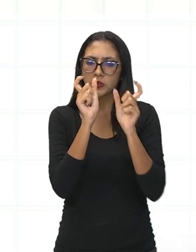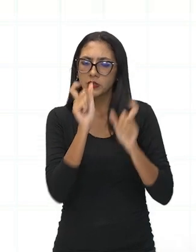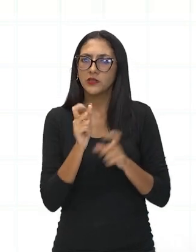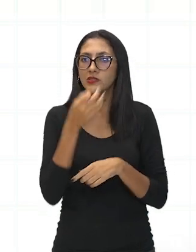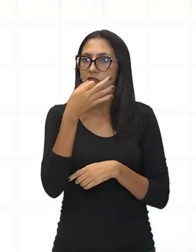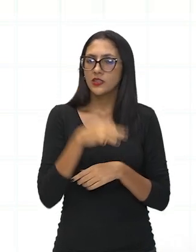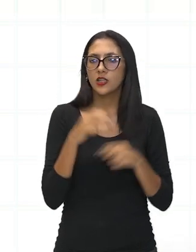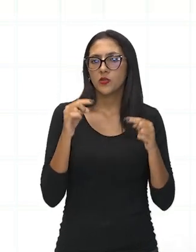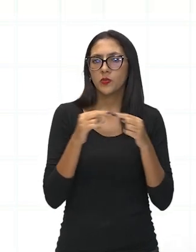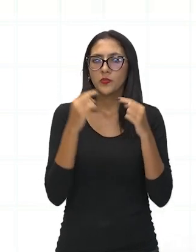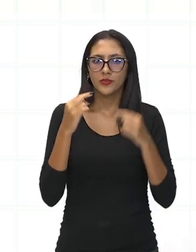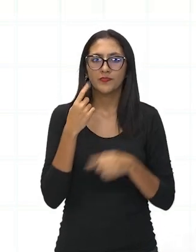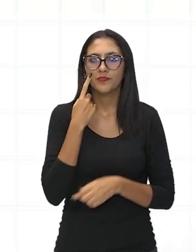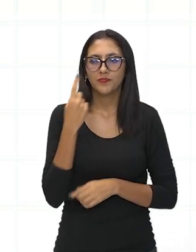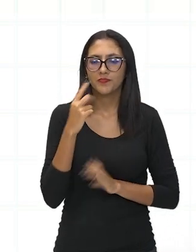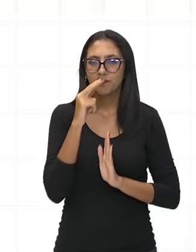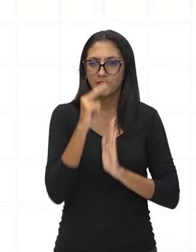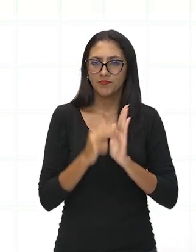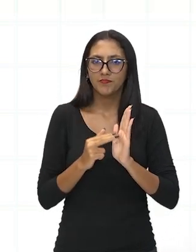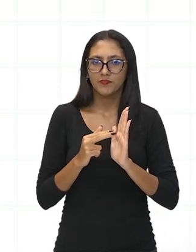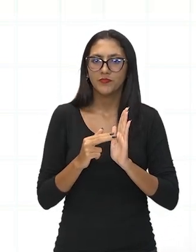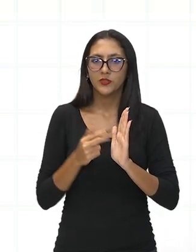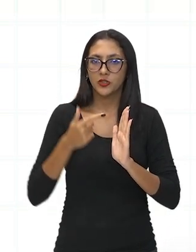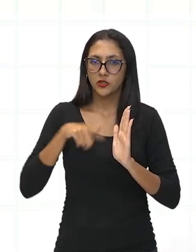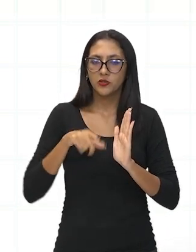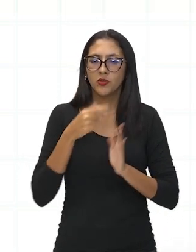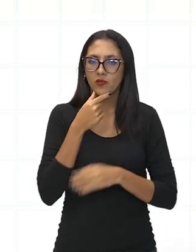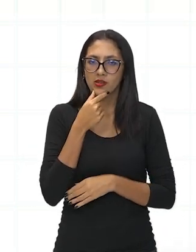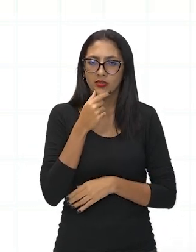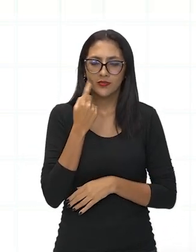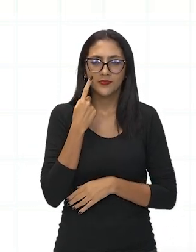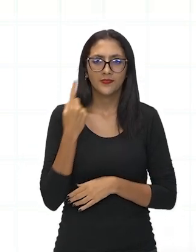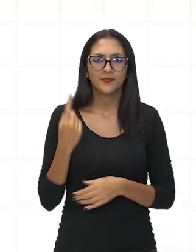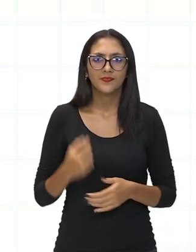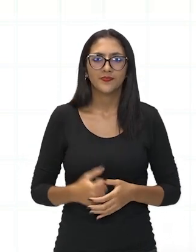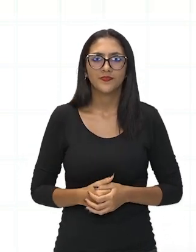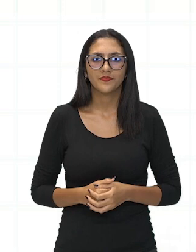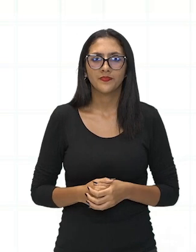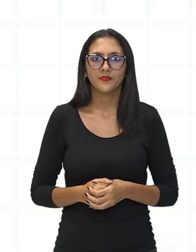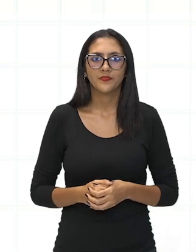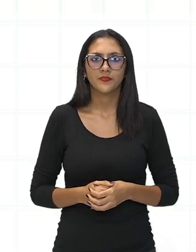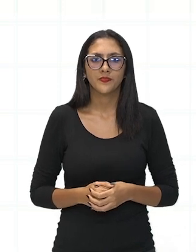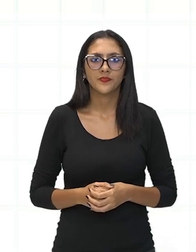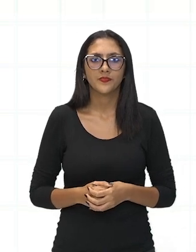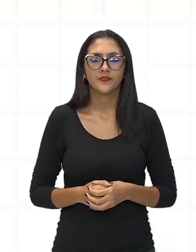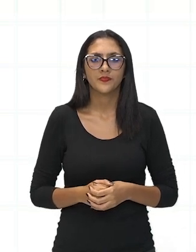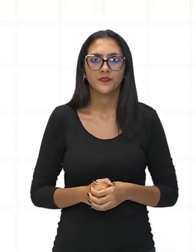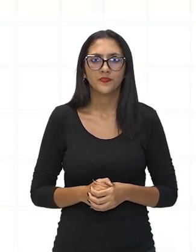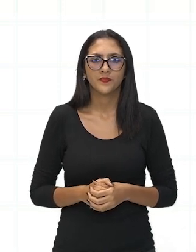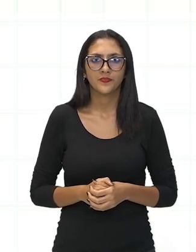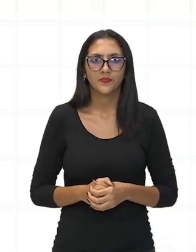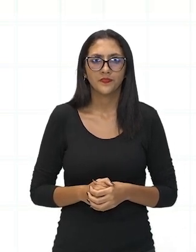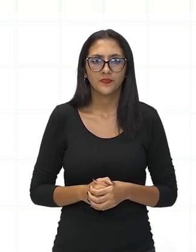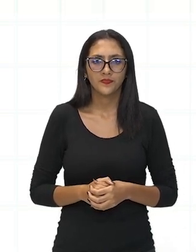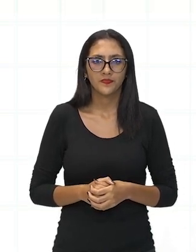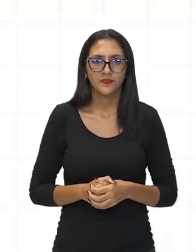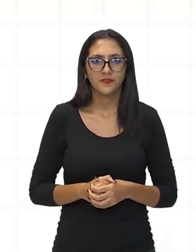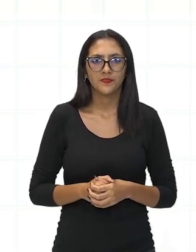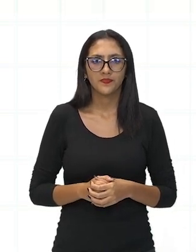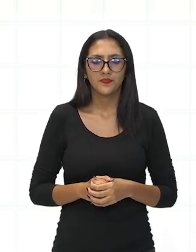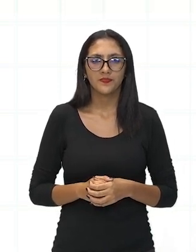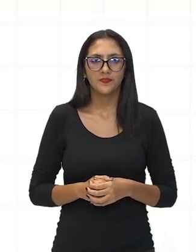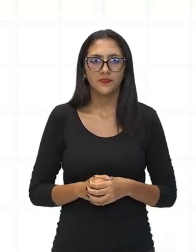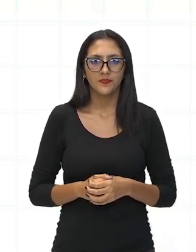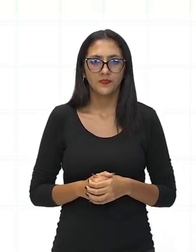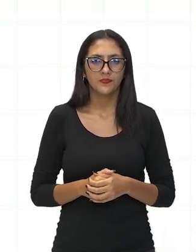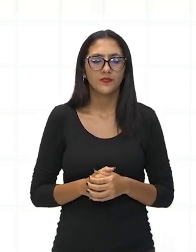Então, em January, with a shark, but his calm reaction. E aí, o que vocês acham? Mas